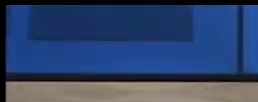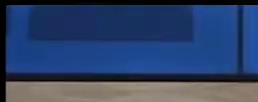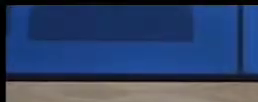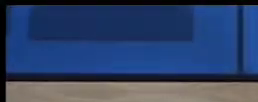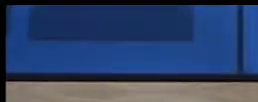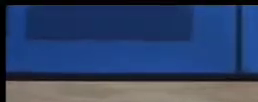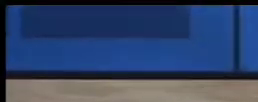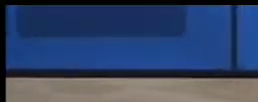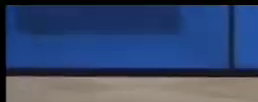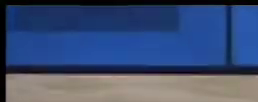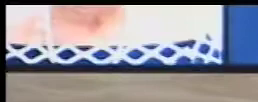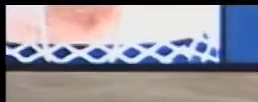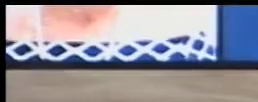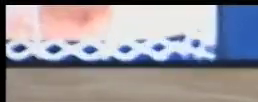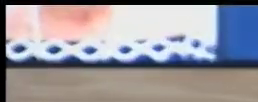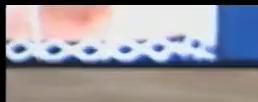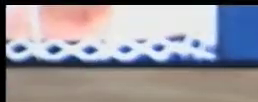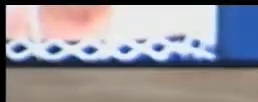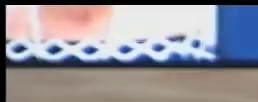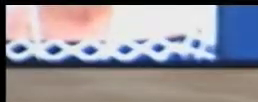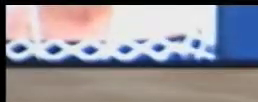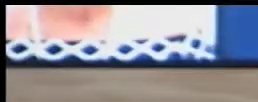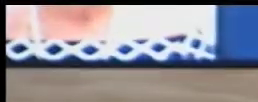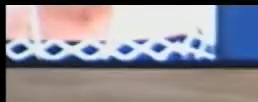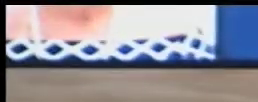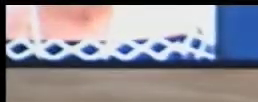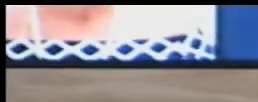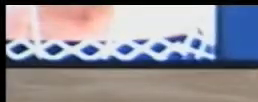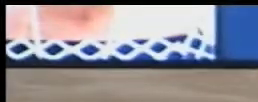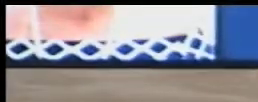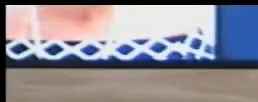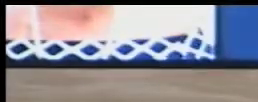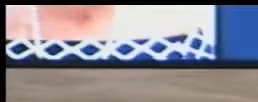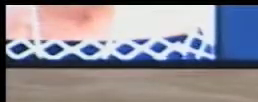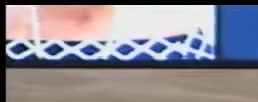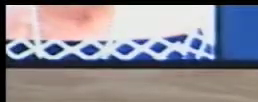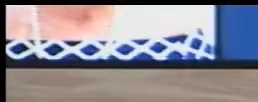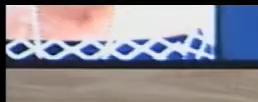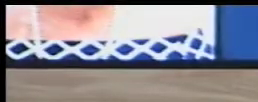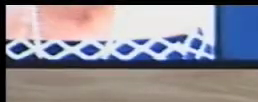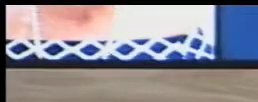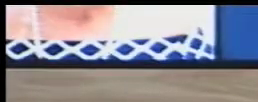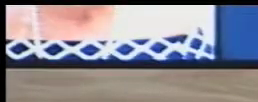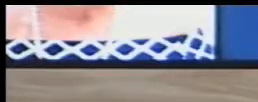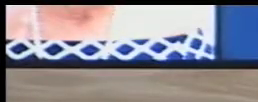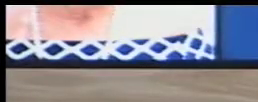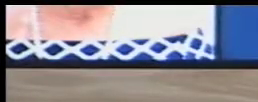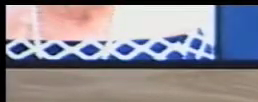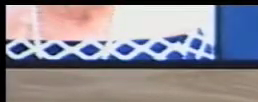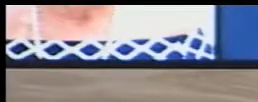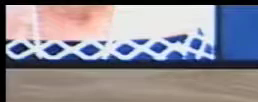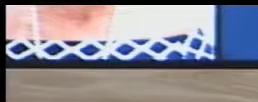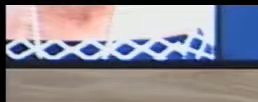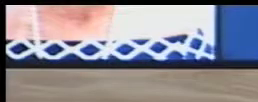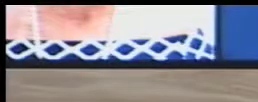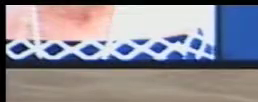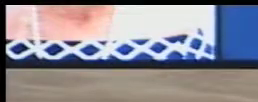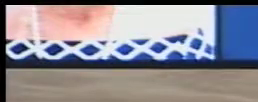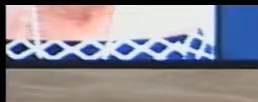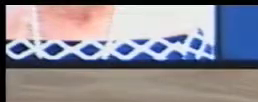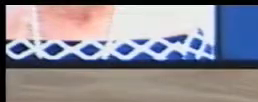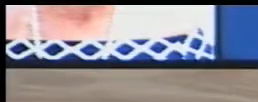marcada na postagem no Facebook. Tenho que dizer que concordo